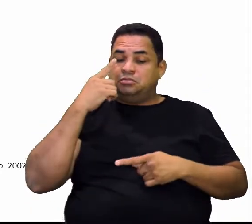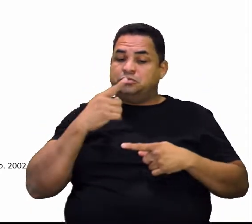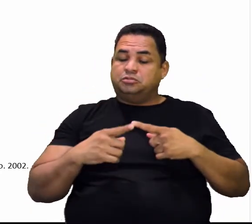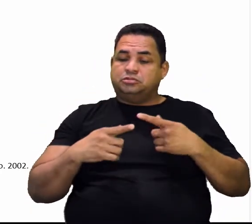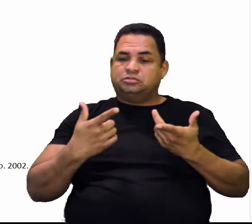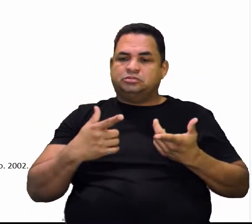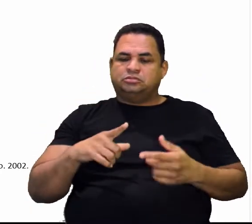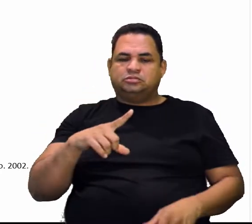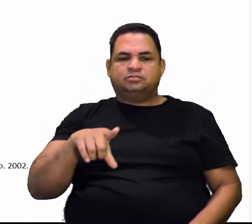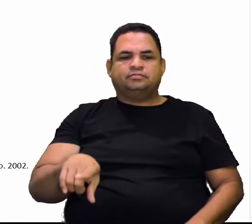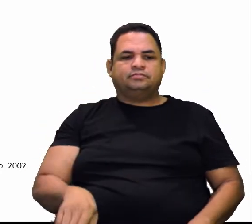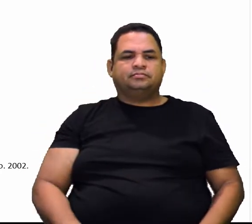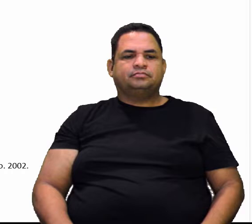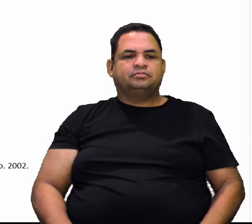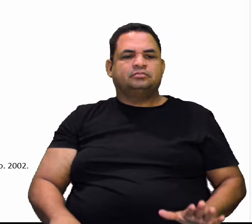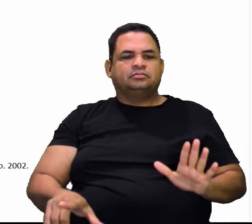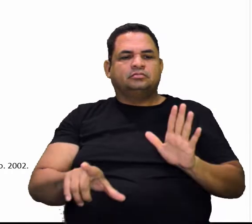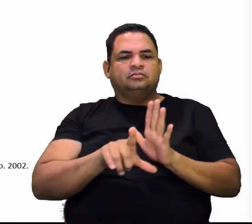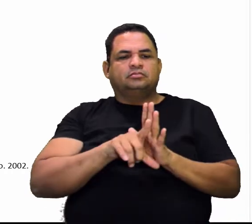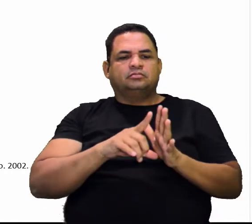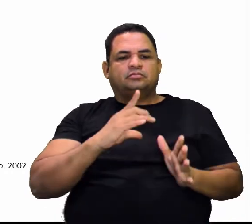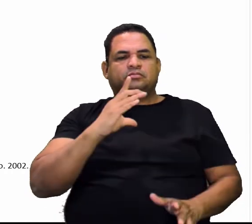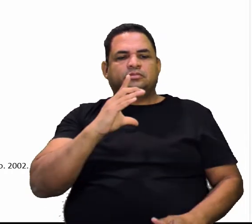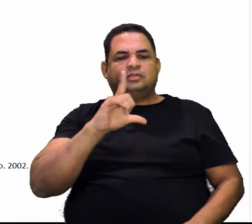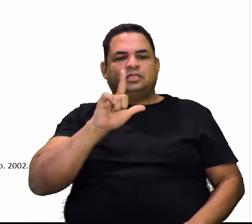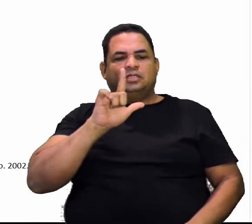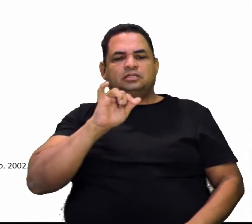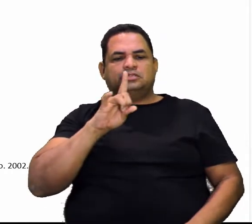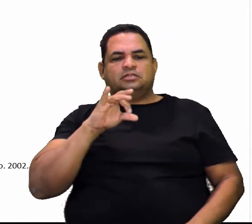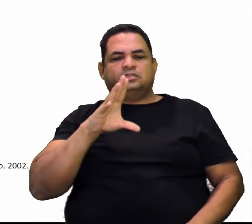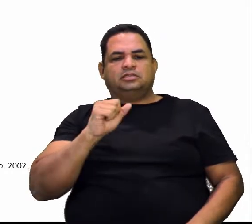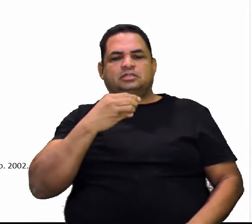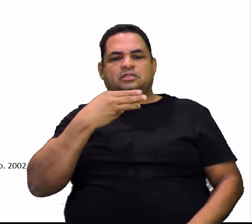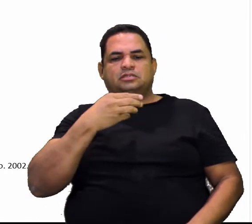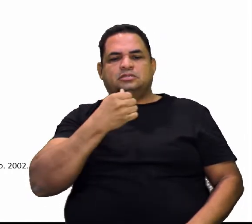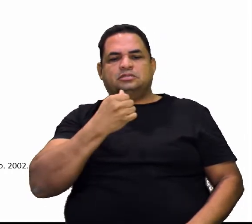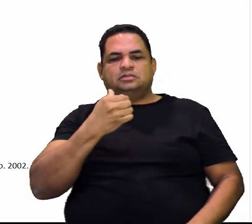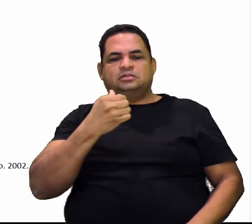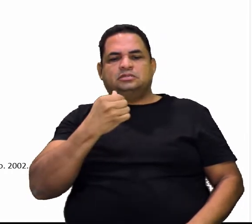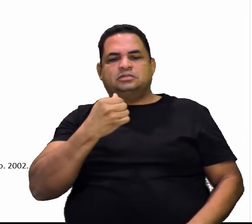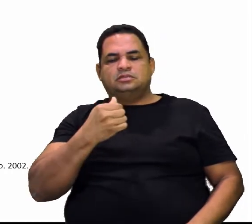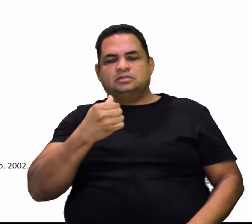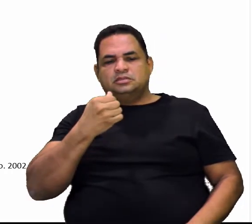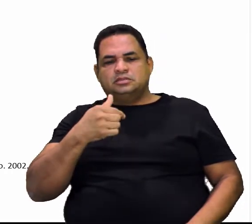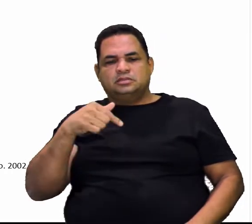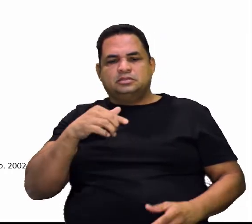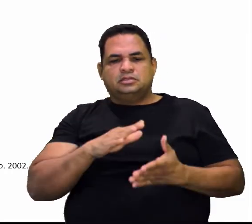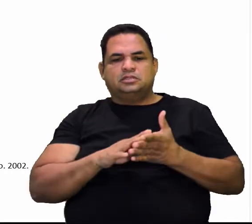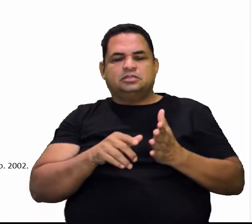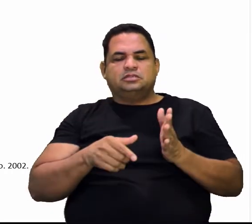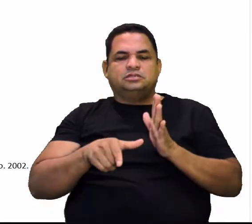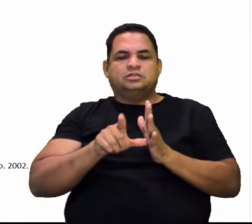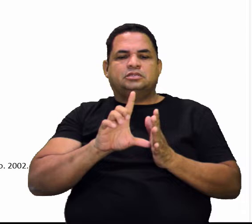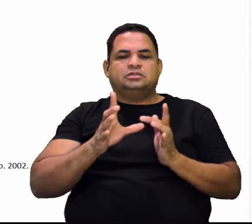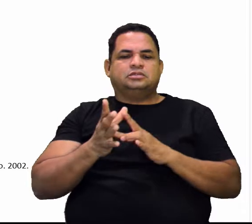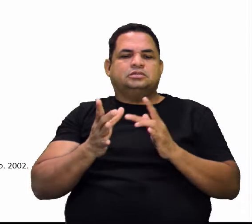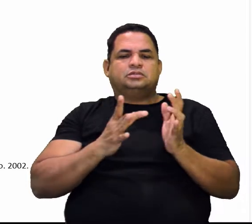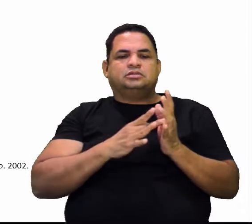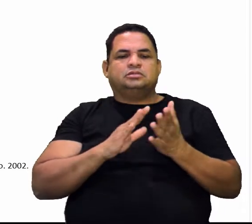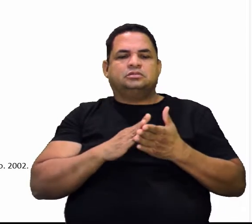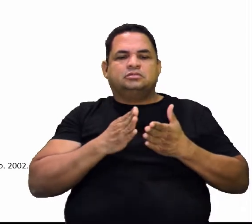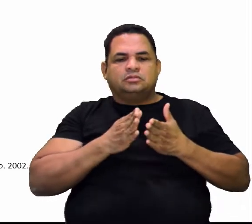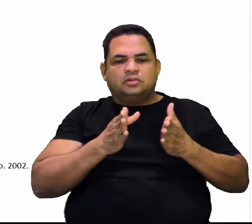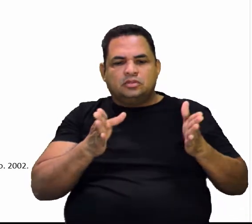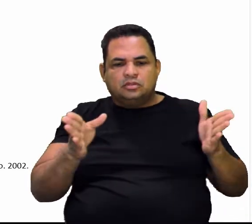proibidos. Lei Licínia, de 367 a.C., abriu as portas